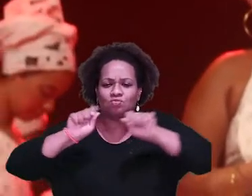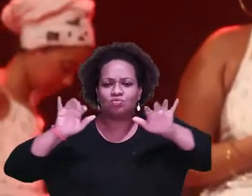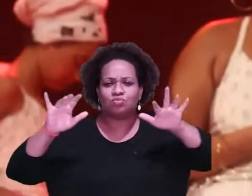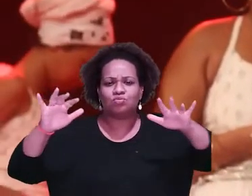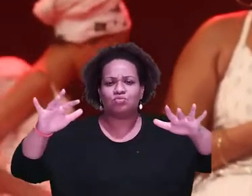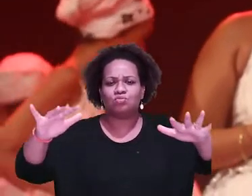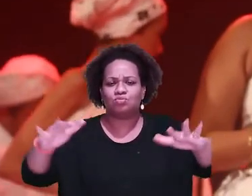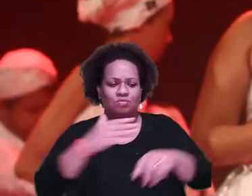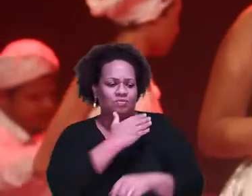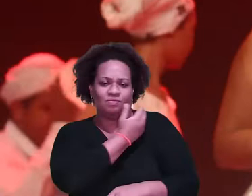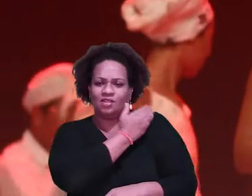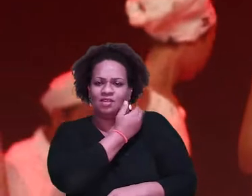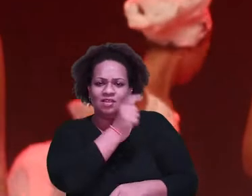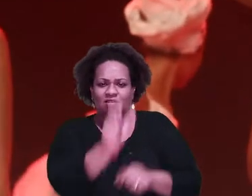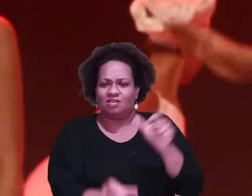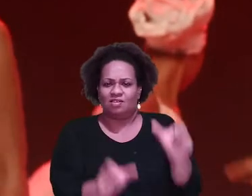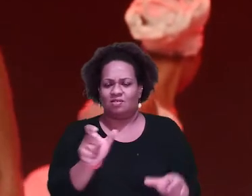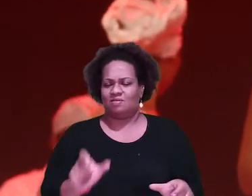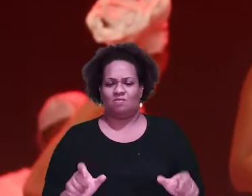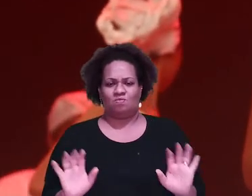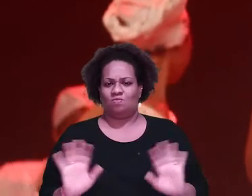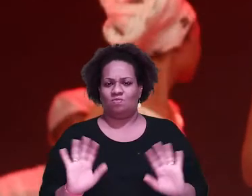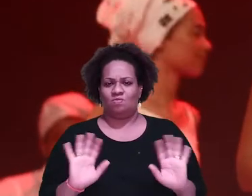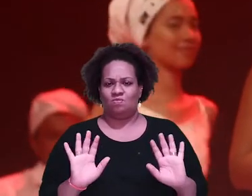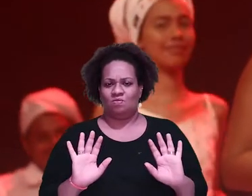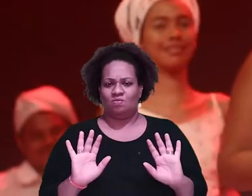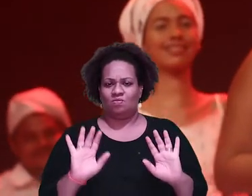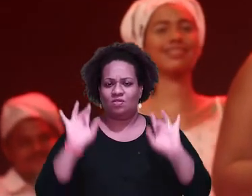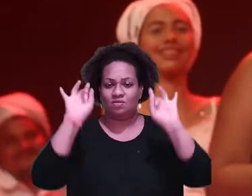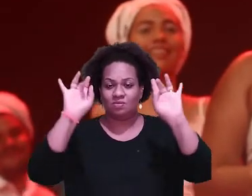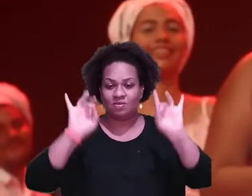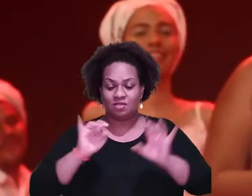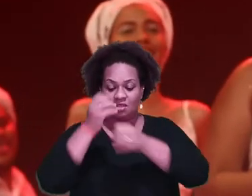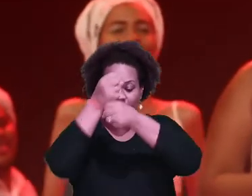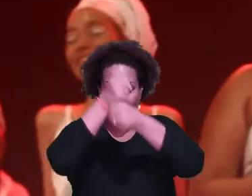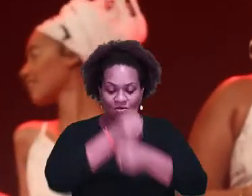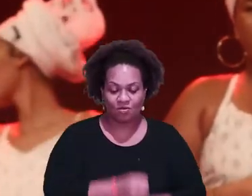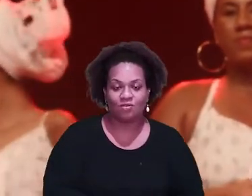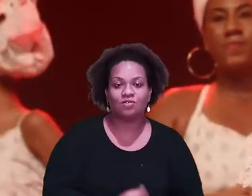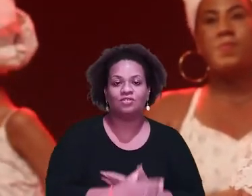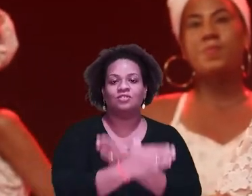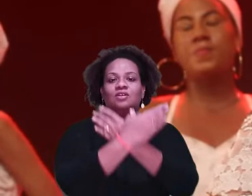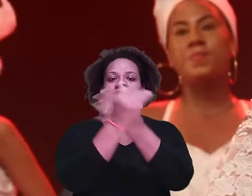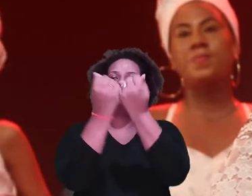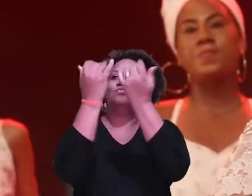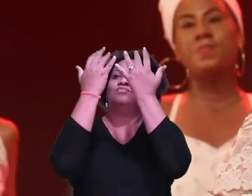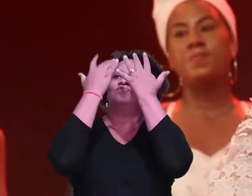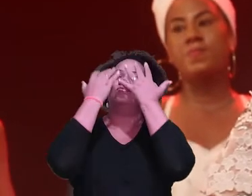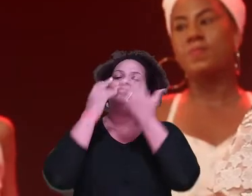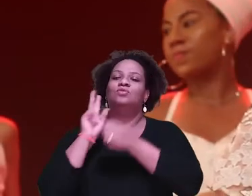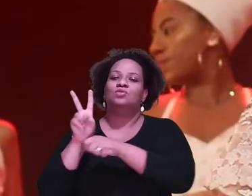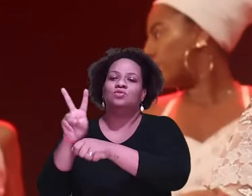humanidade não tem discriminação nem de extinção com ninguém é o que nosso grandioso Babalorixá lá nos compra